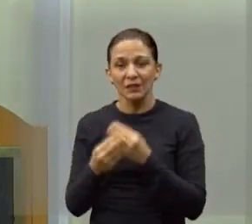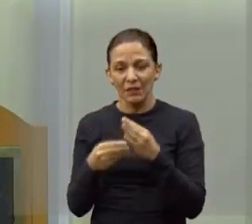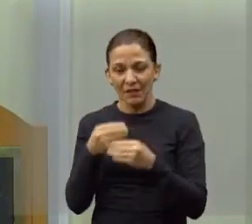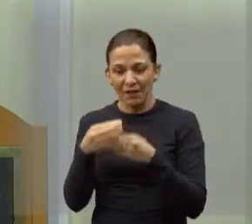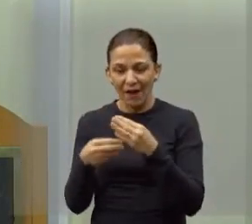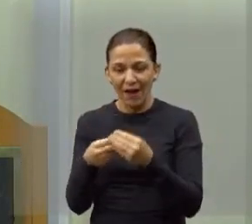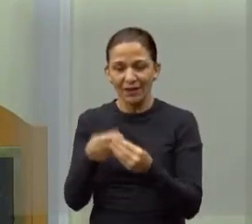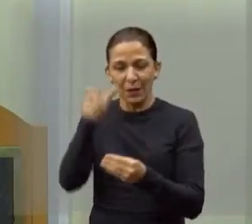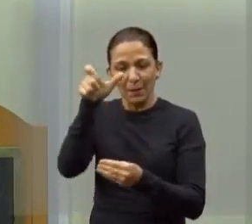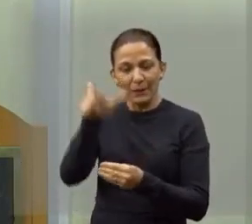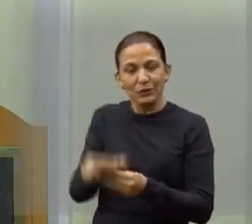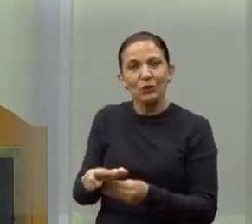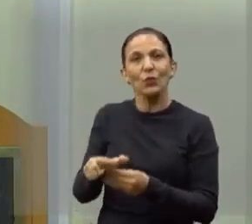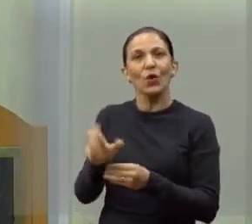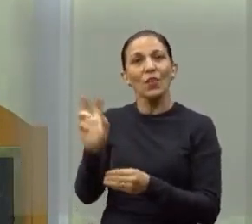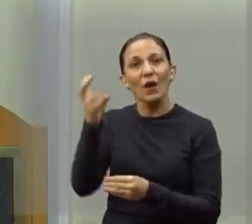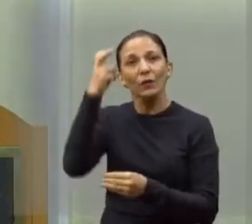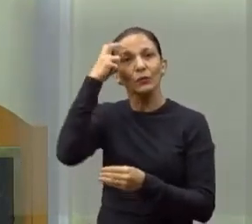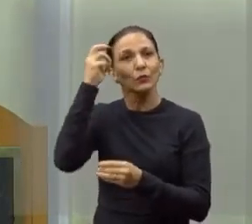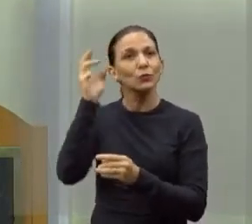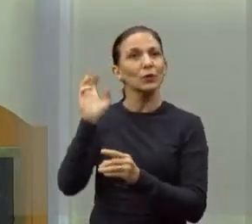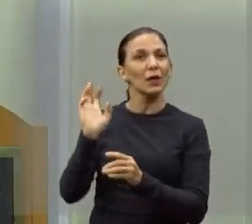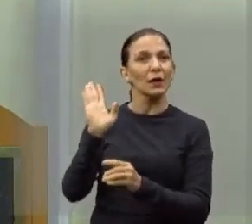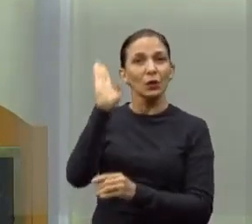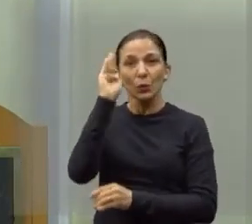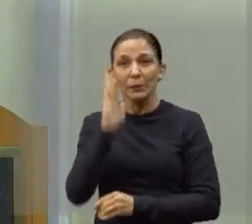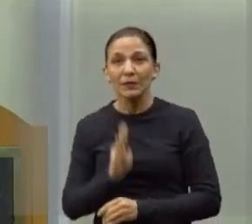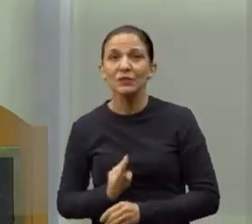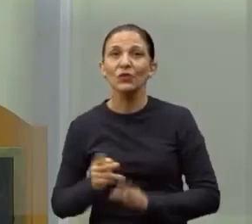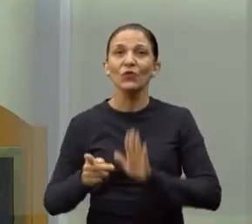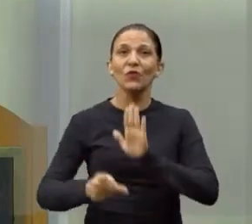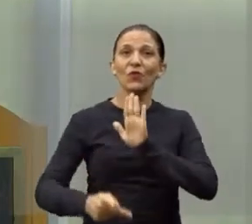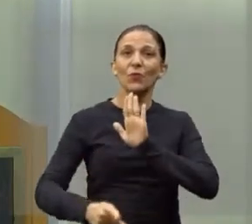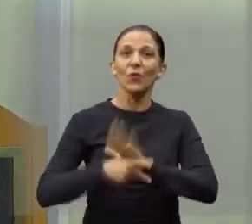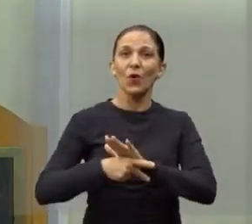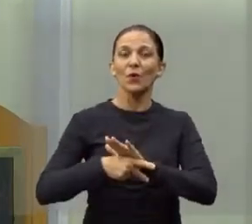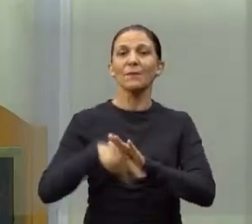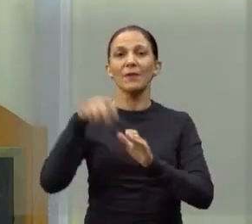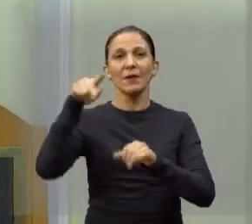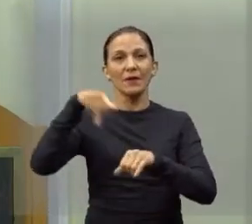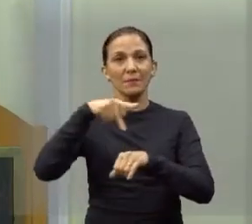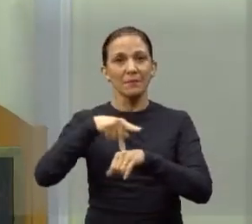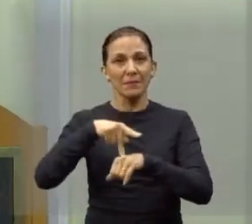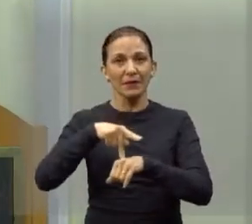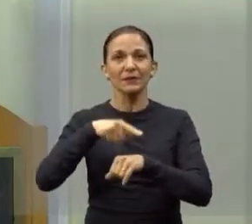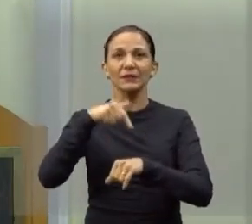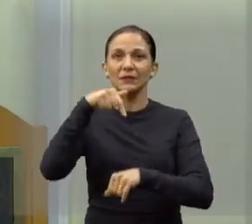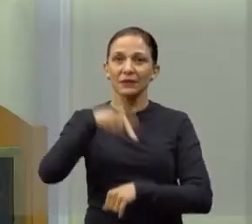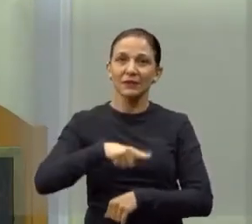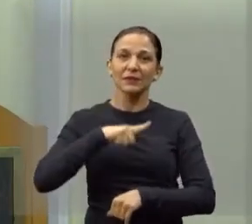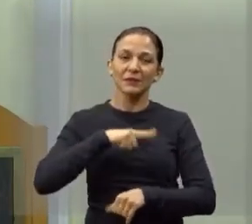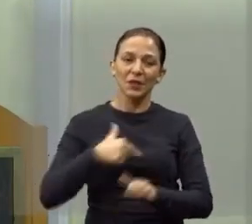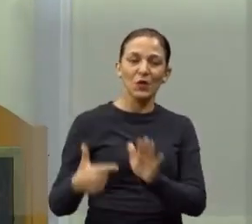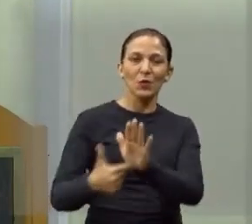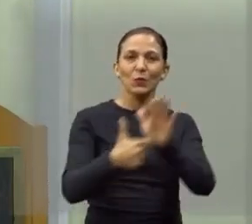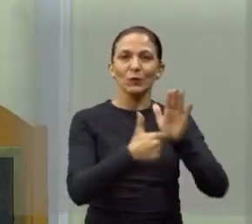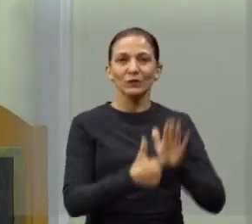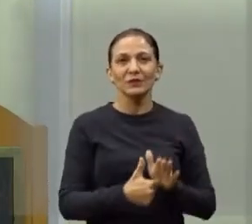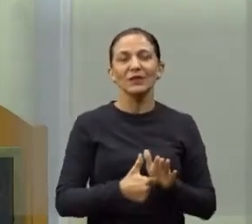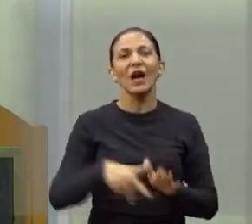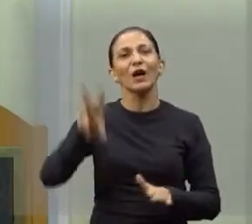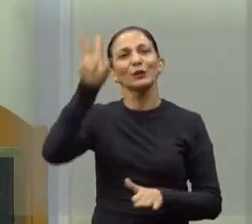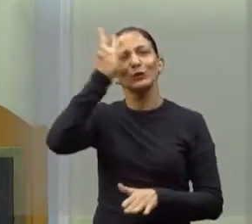os personagens do folclore brasileiro, enaltecendo a nossa cultura popular brasileira e as lendas